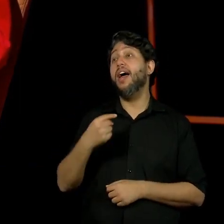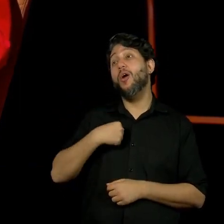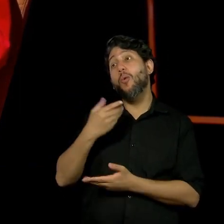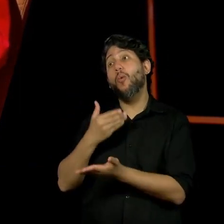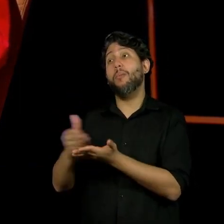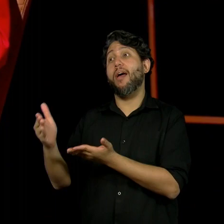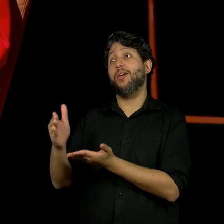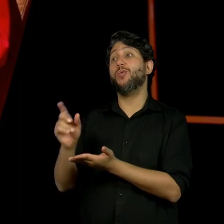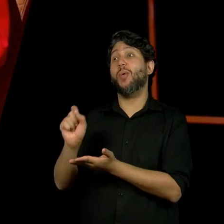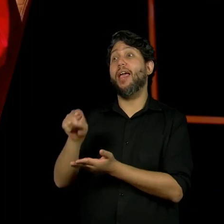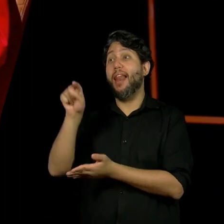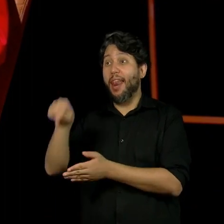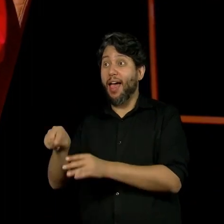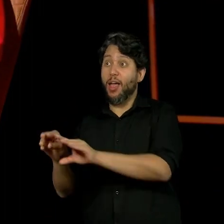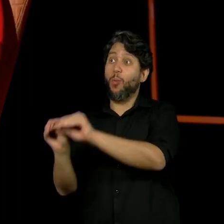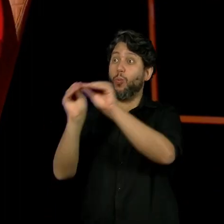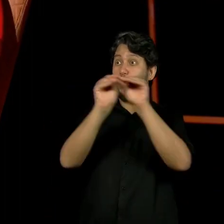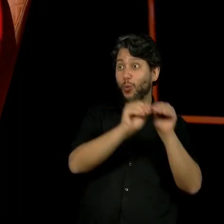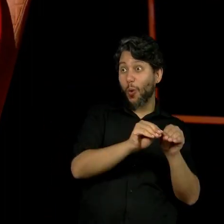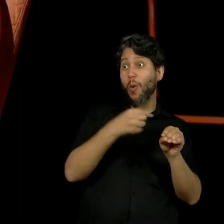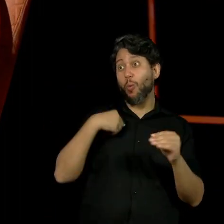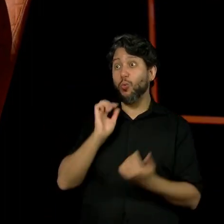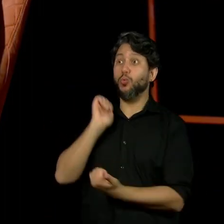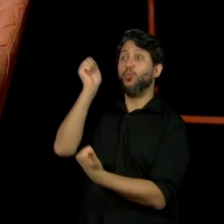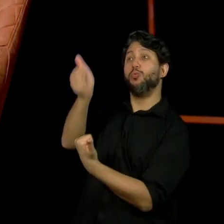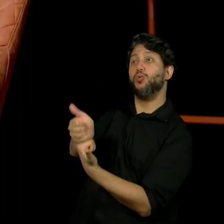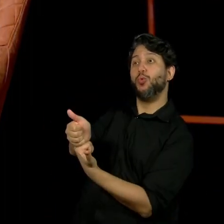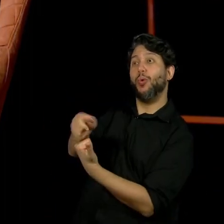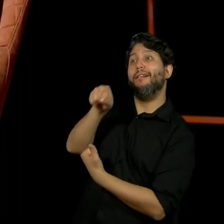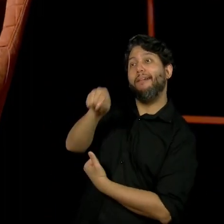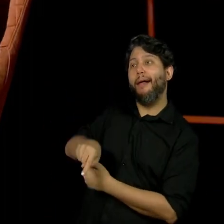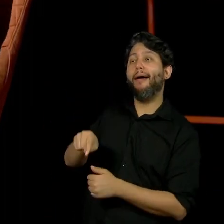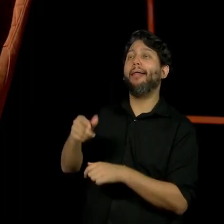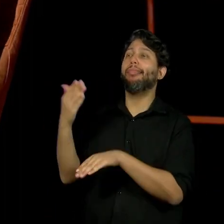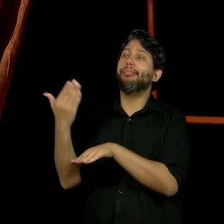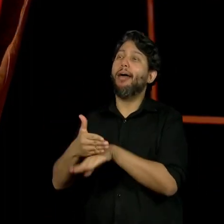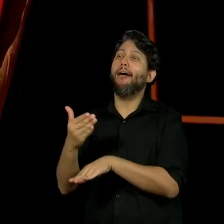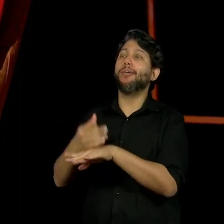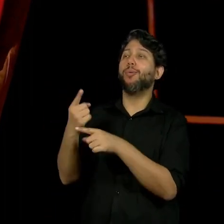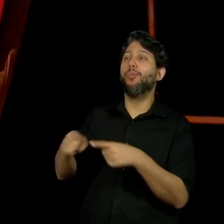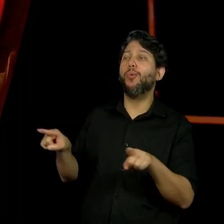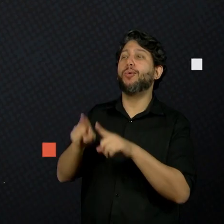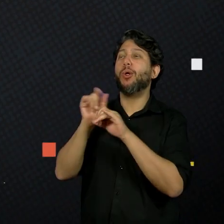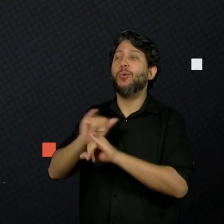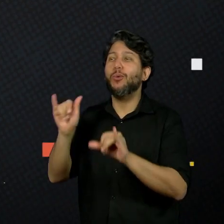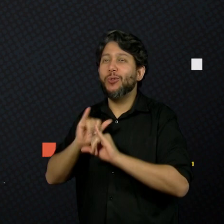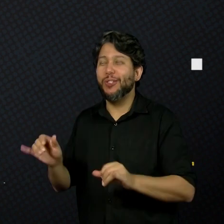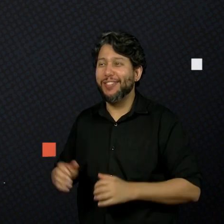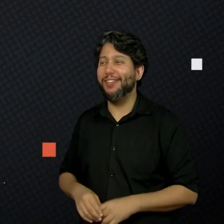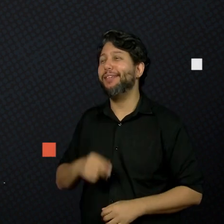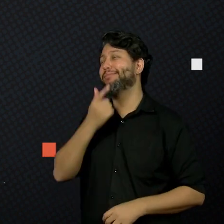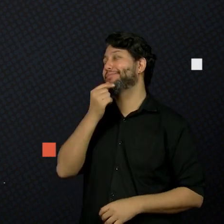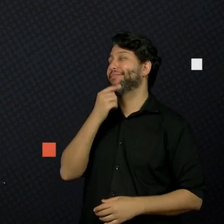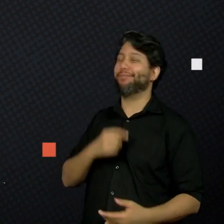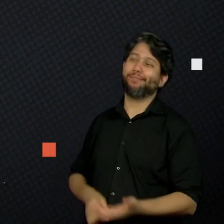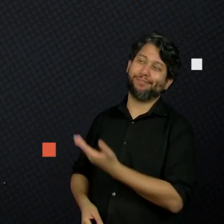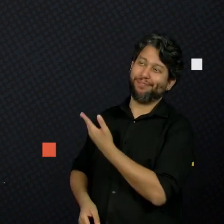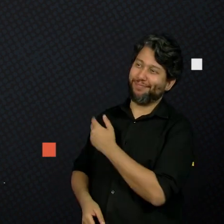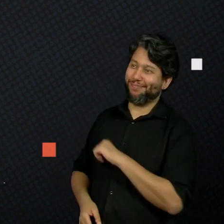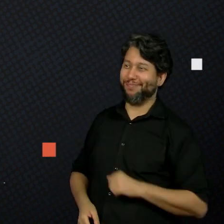programa dele, Táxi, Música e Notícia, né? E depois eu me lembro o nome dele para falar. Francisco Petrônio?